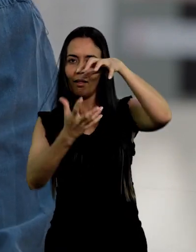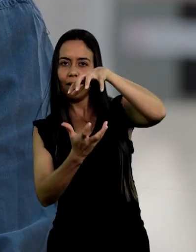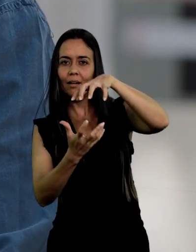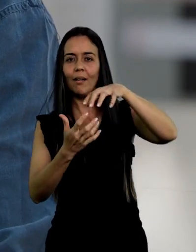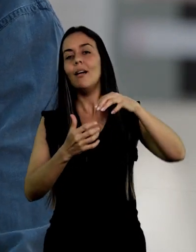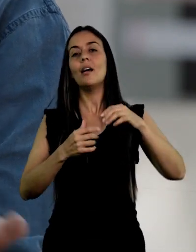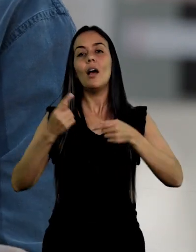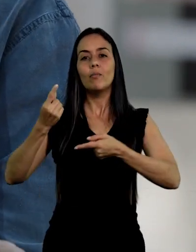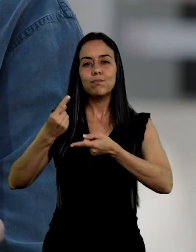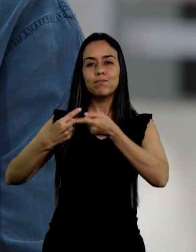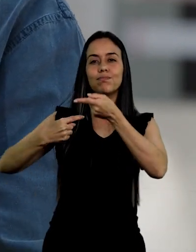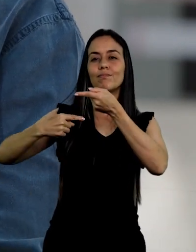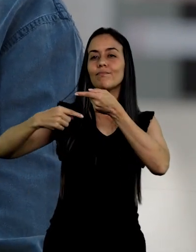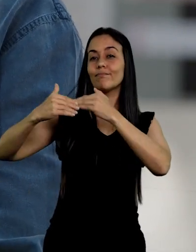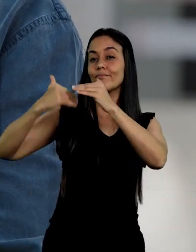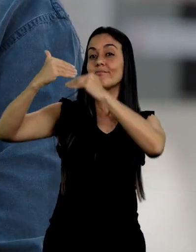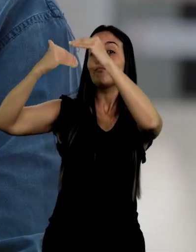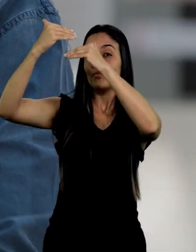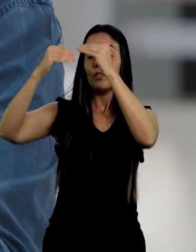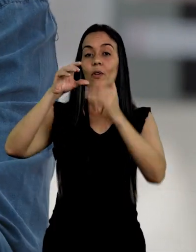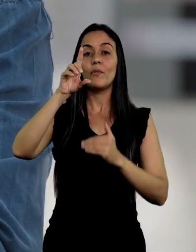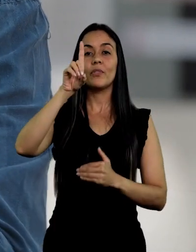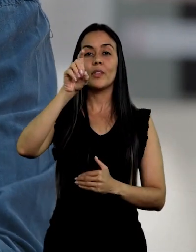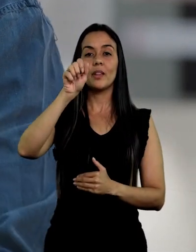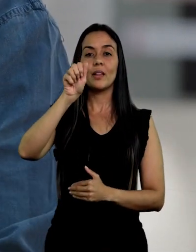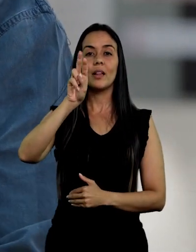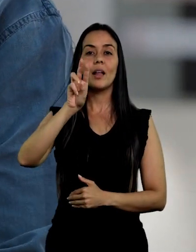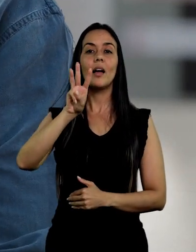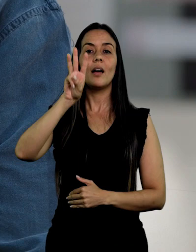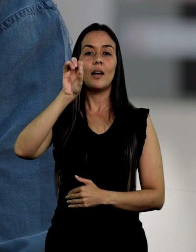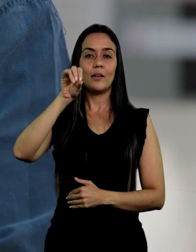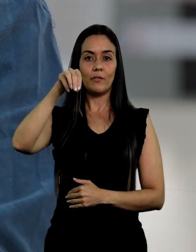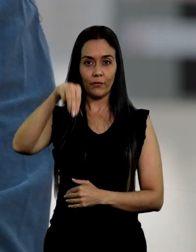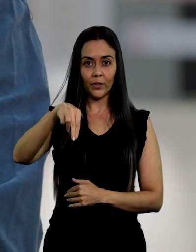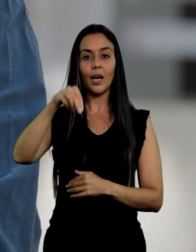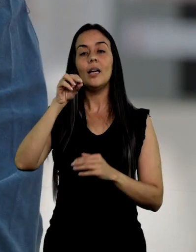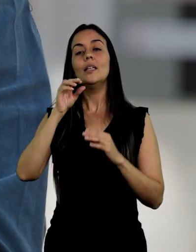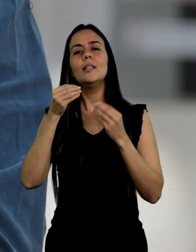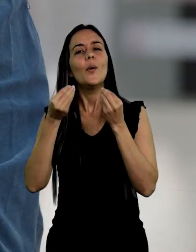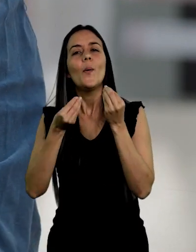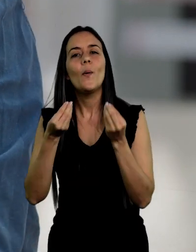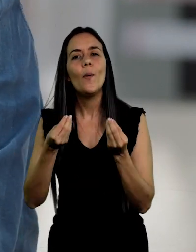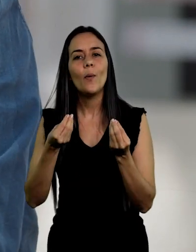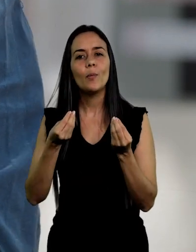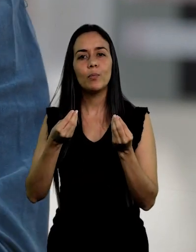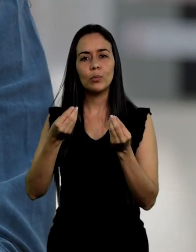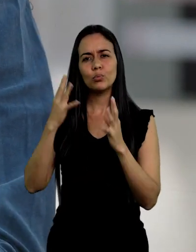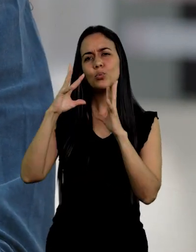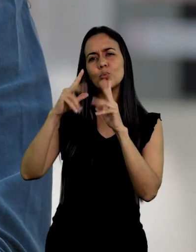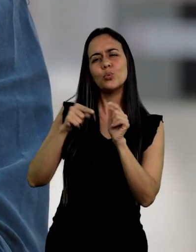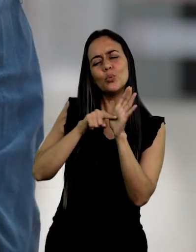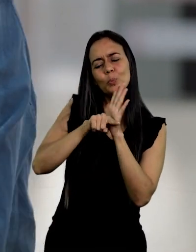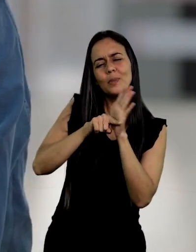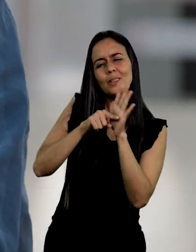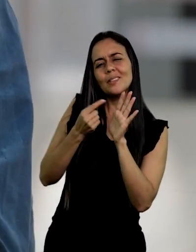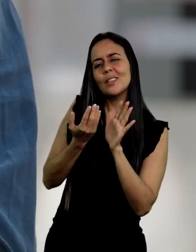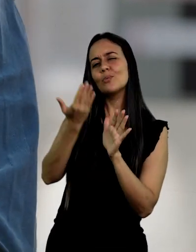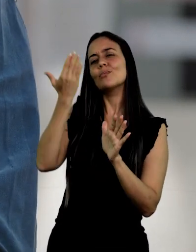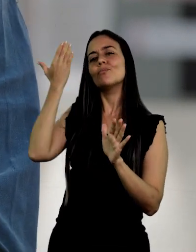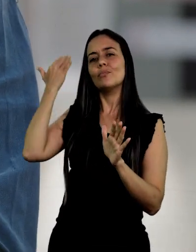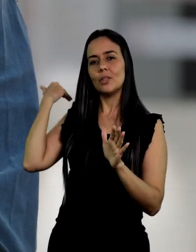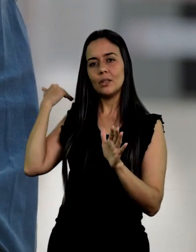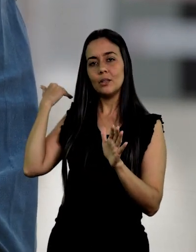explica até um momento, é uma melhor explicação, né? Darwin, o Wallace, eu acho. E o processo de seleção natural, o ser